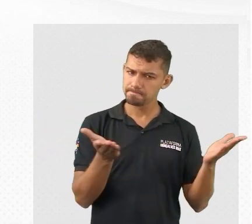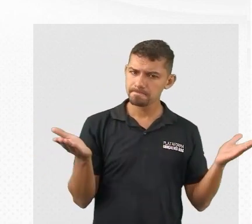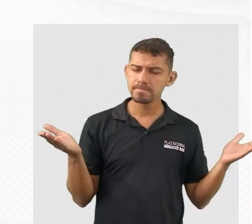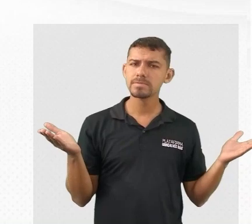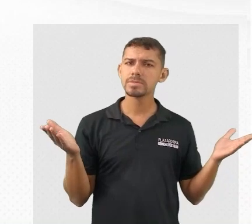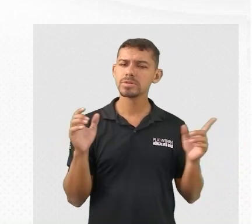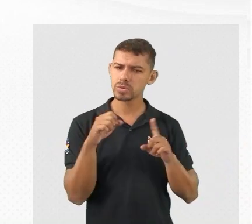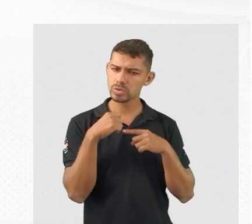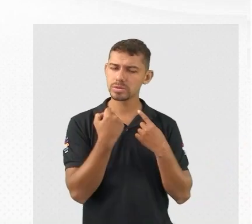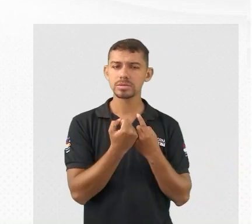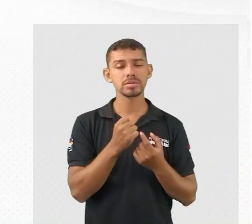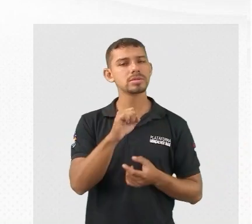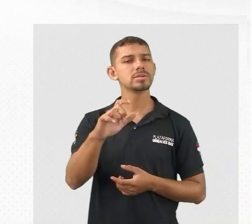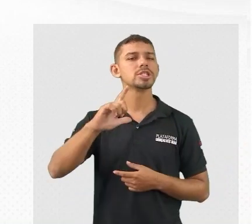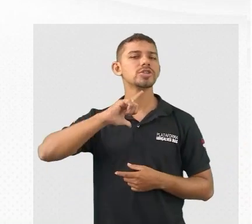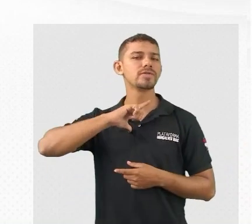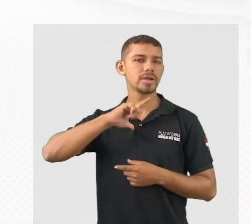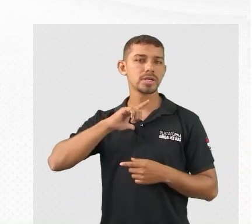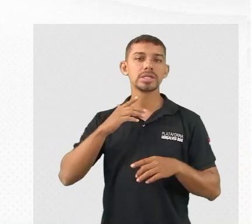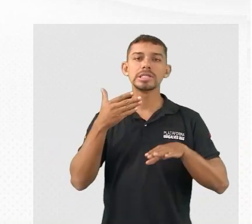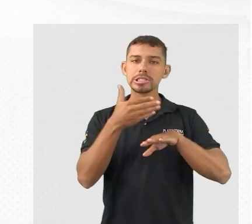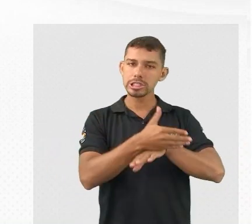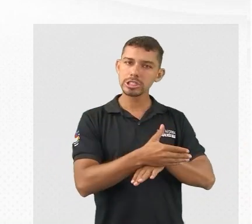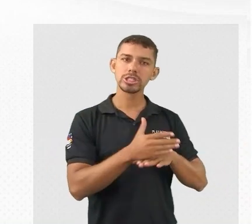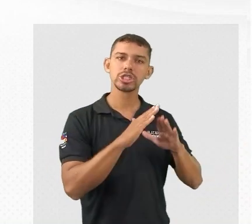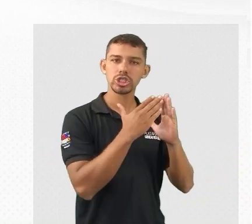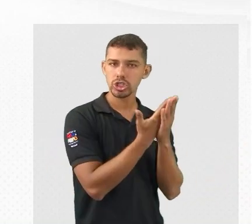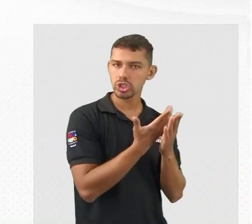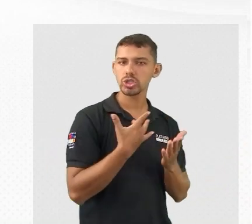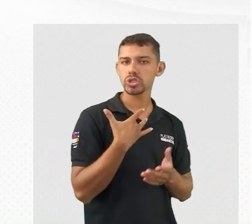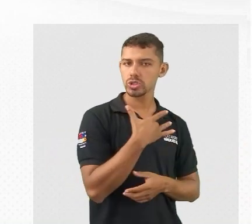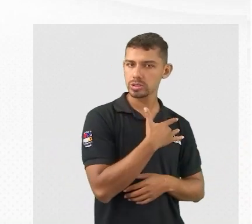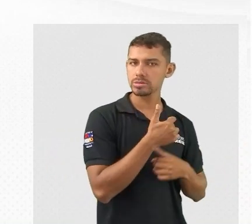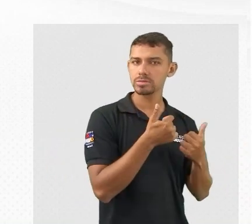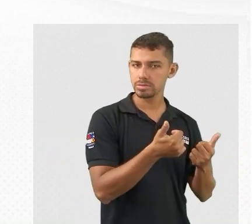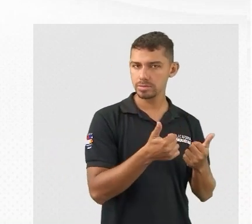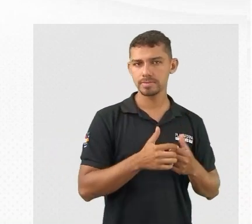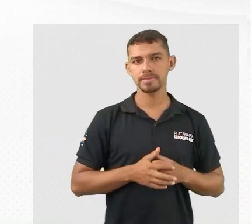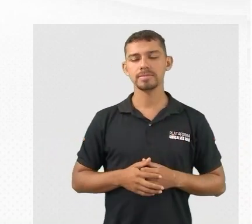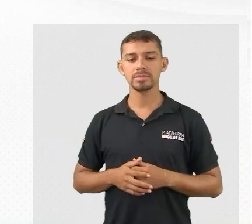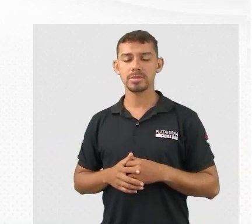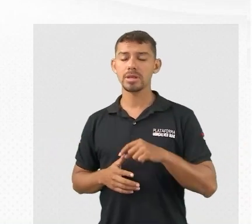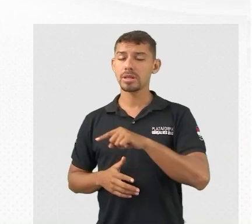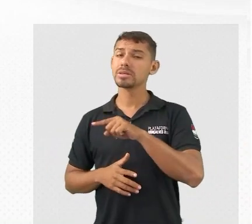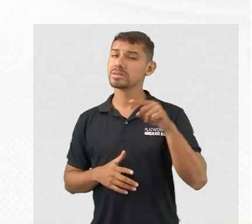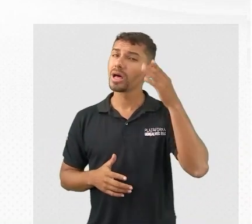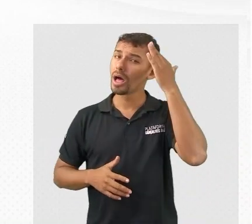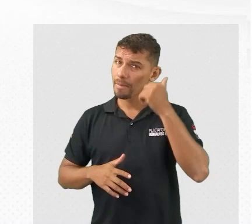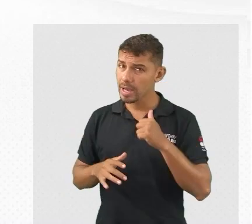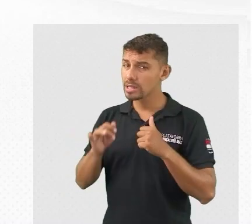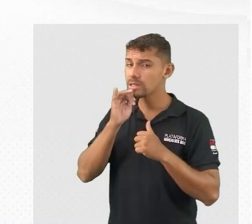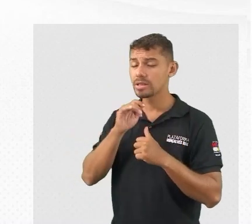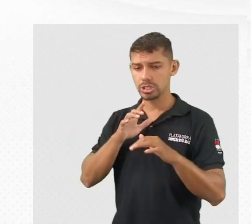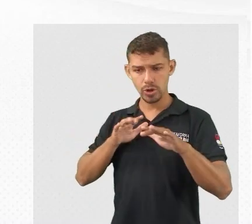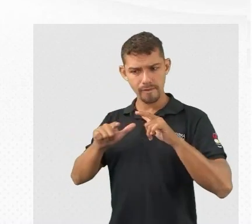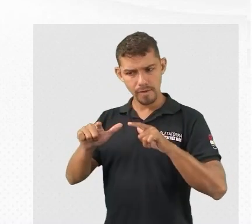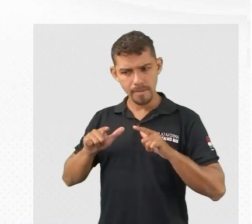em termos intelectuais se ela tem acesso às condições para isso. Sabendo disso, que